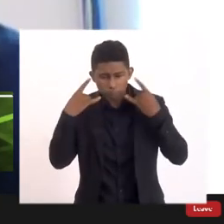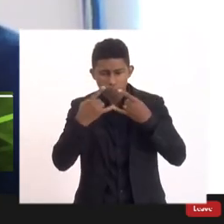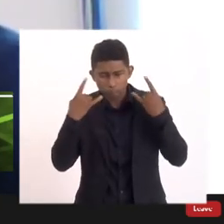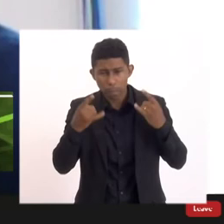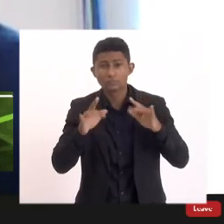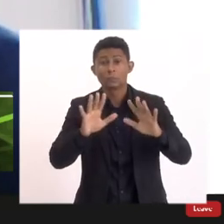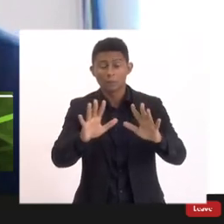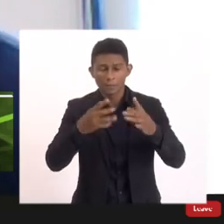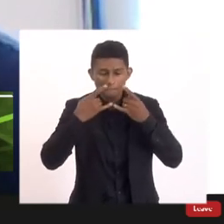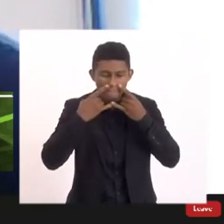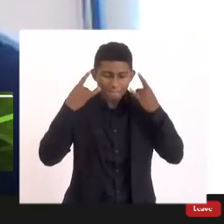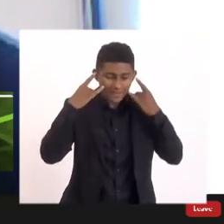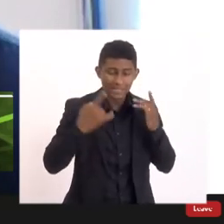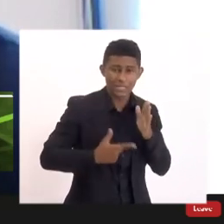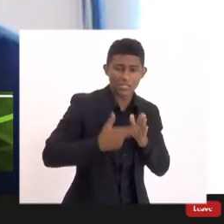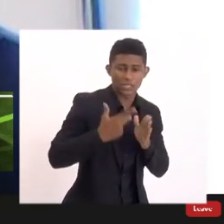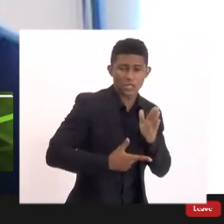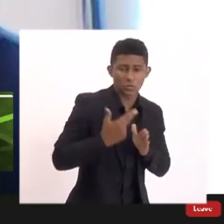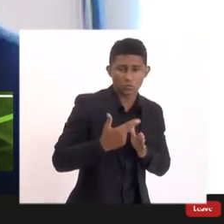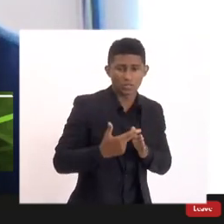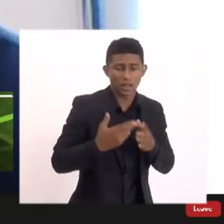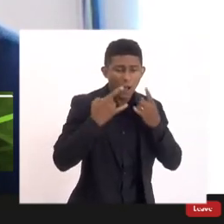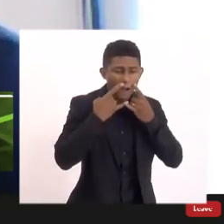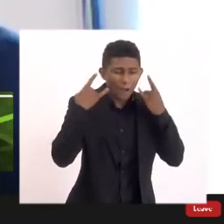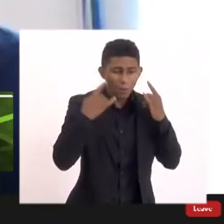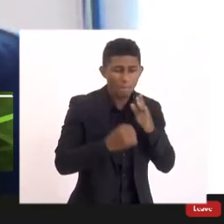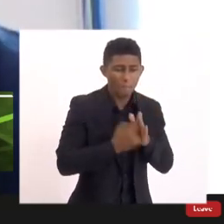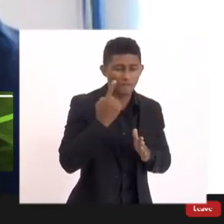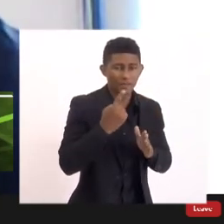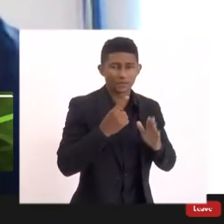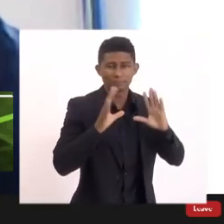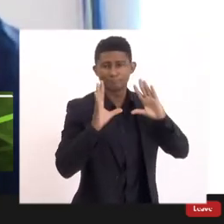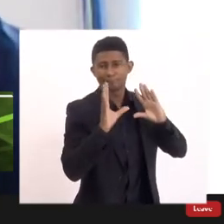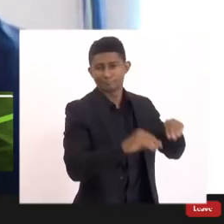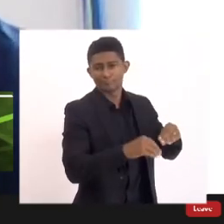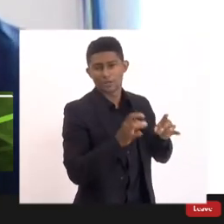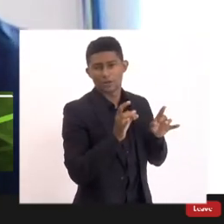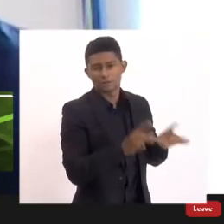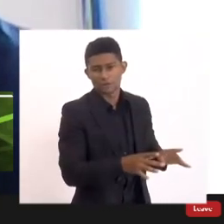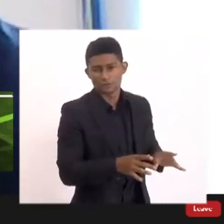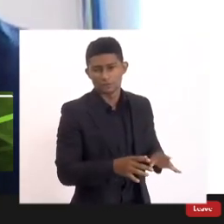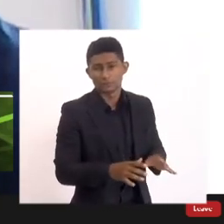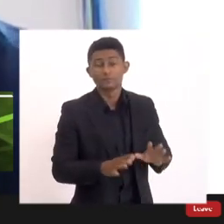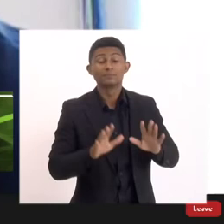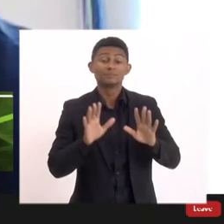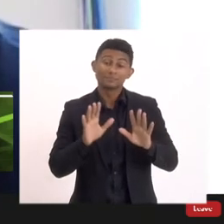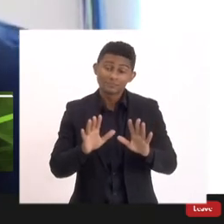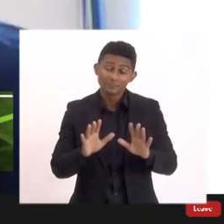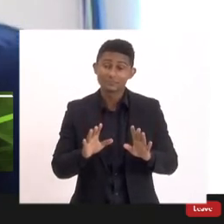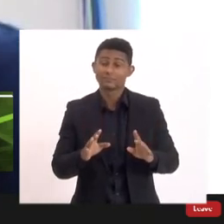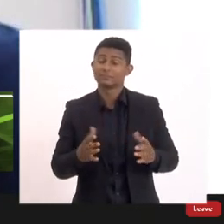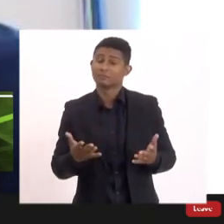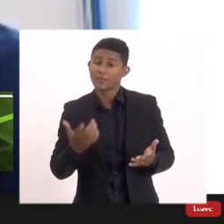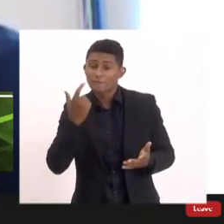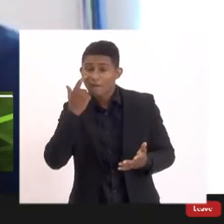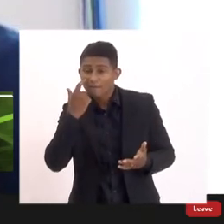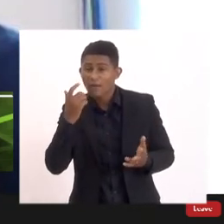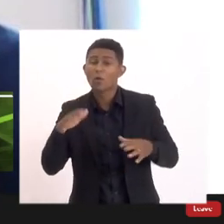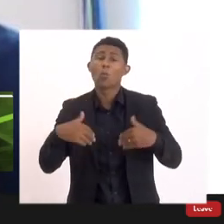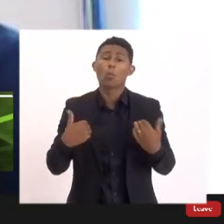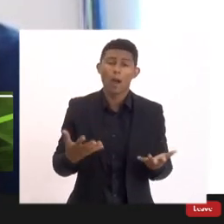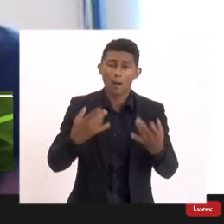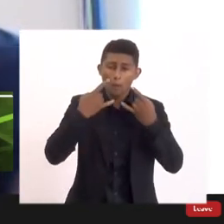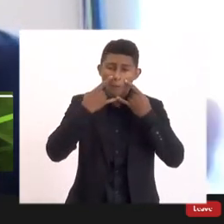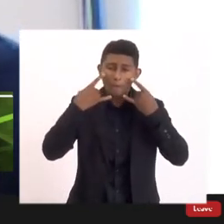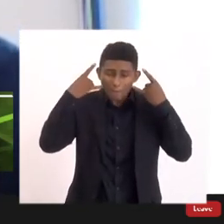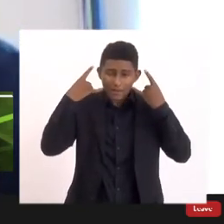máscaras pode passar pelas cirúrgicas numa quantidade maior ou pelas N95 numa quantidade menor, mas é possível que se garantam máscaras